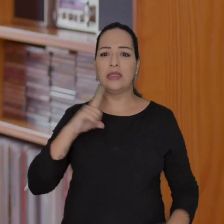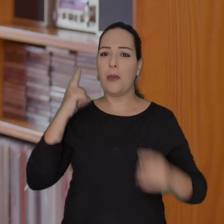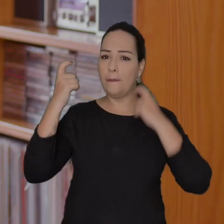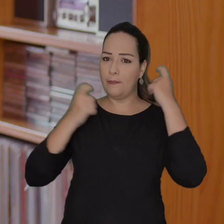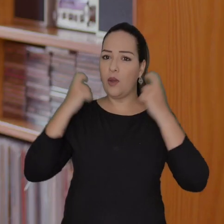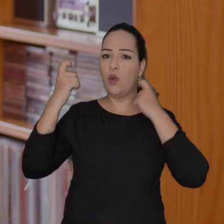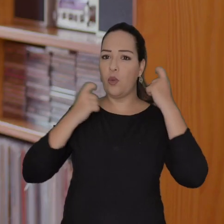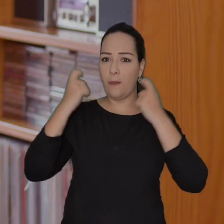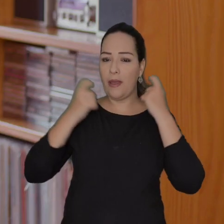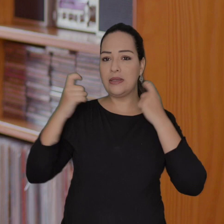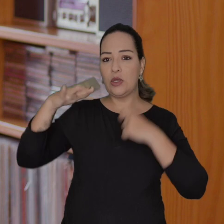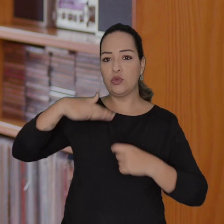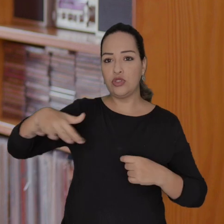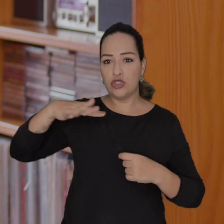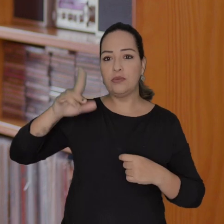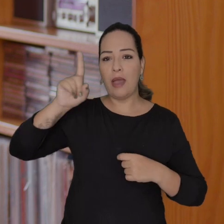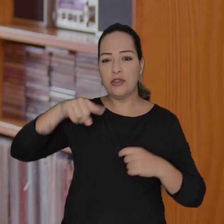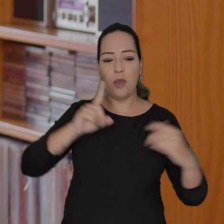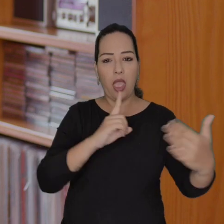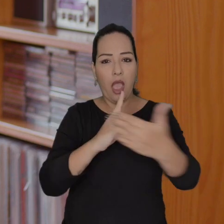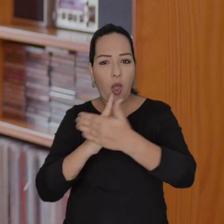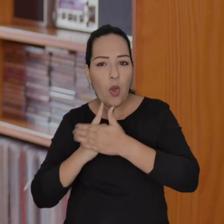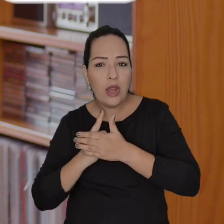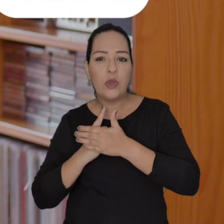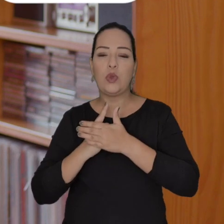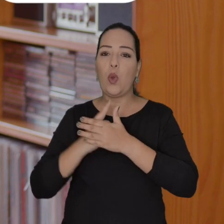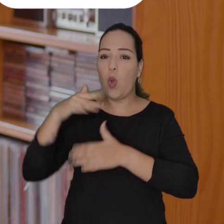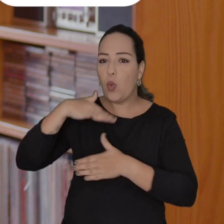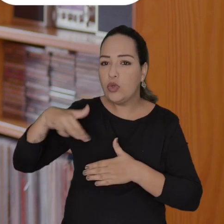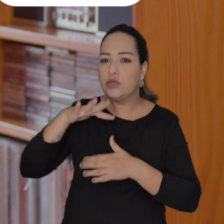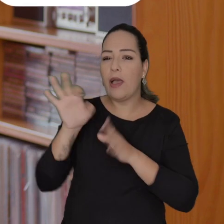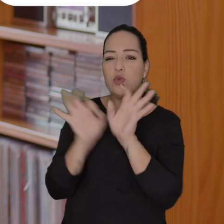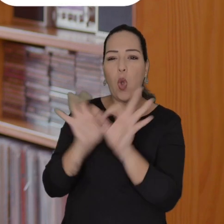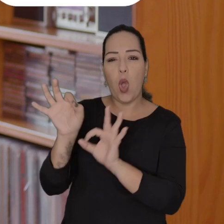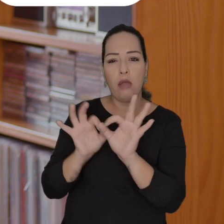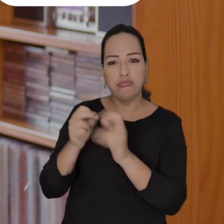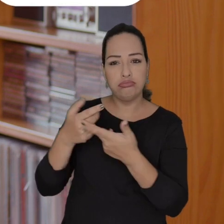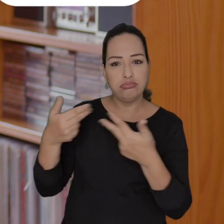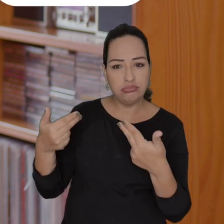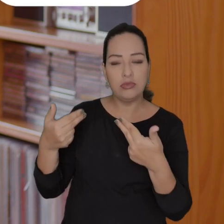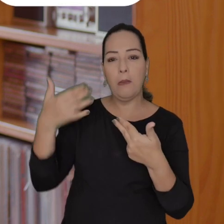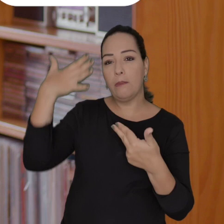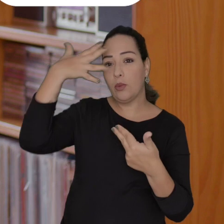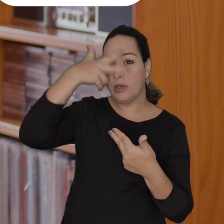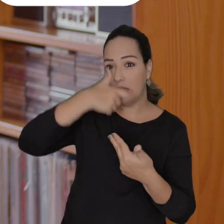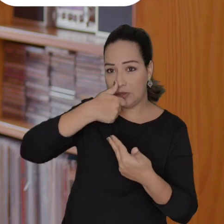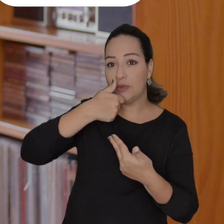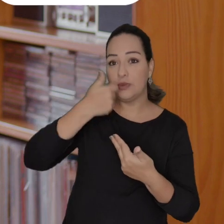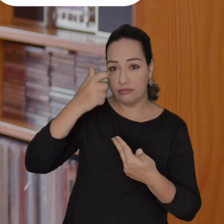Existe uma preocupação, né, desse espaço ser um espaço acolhedor, desse espaço ser um espaço organizado, de